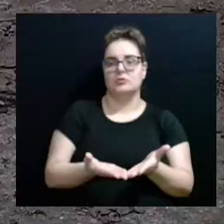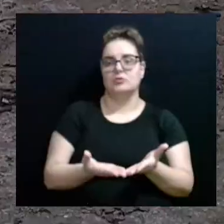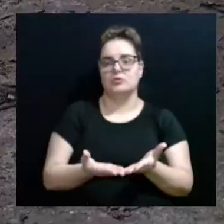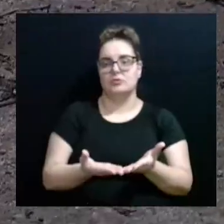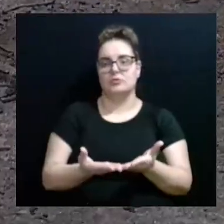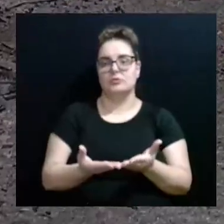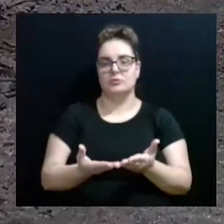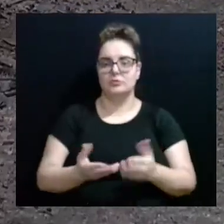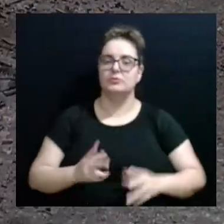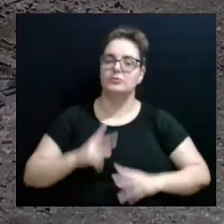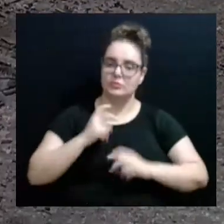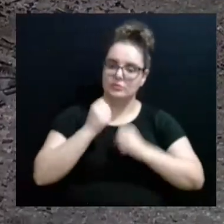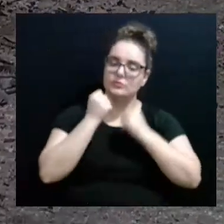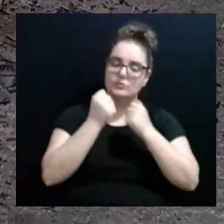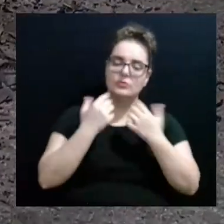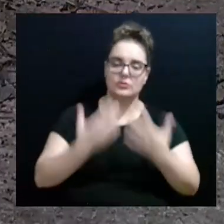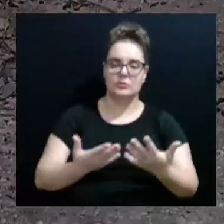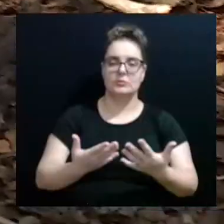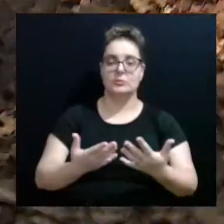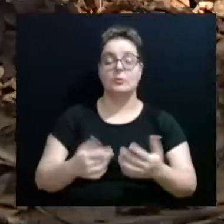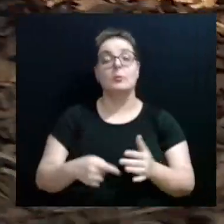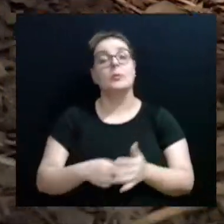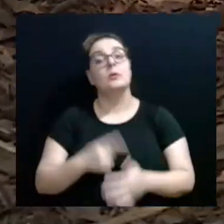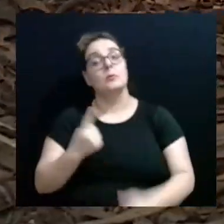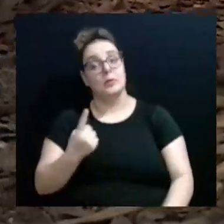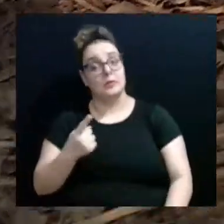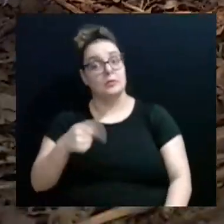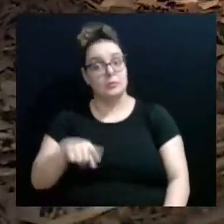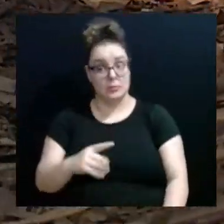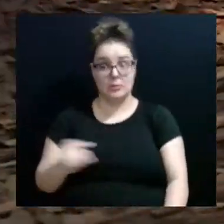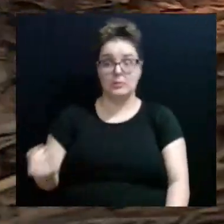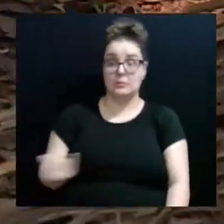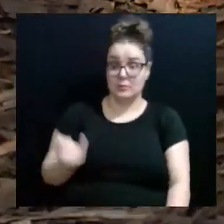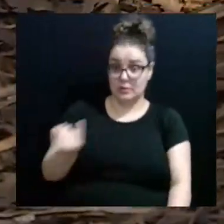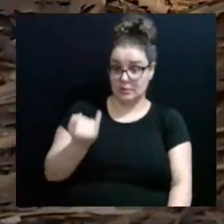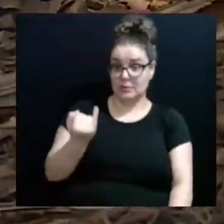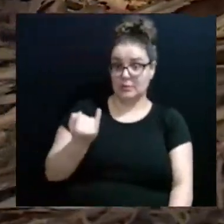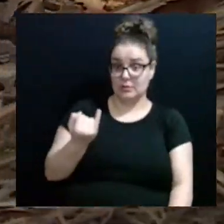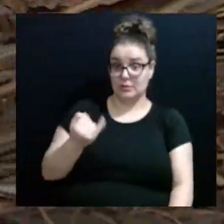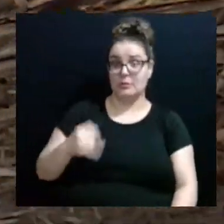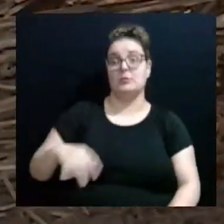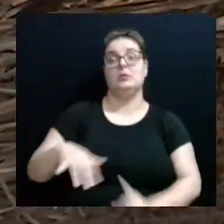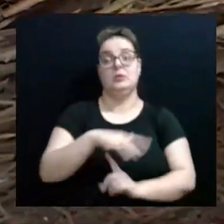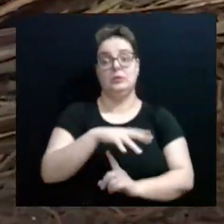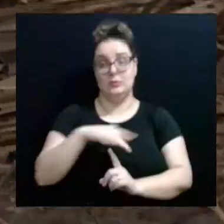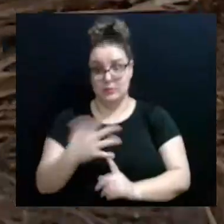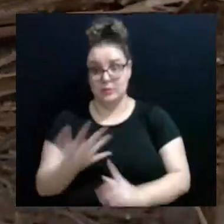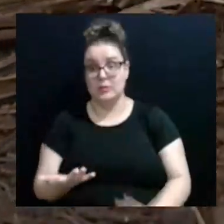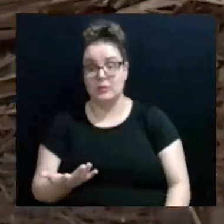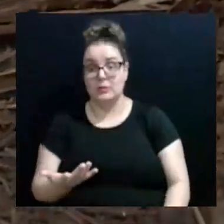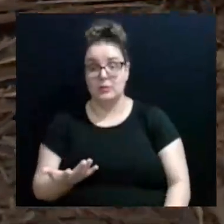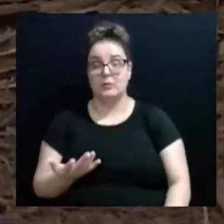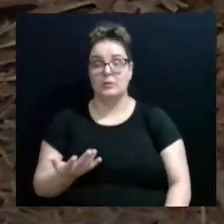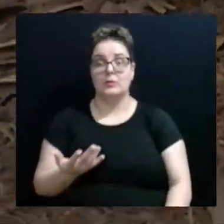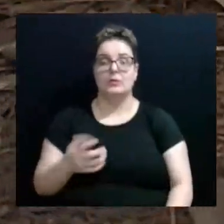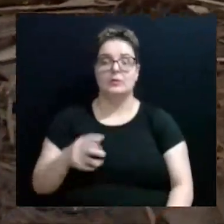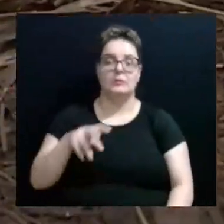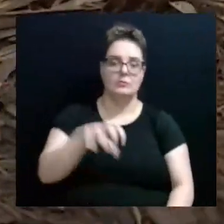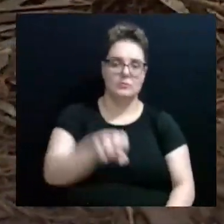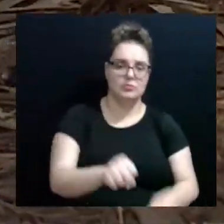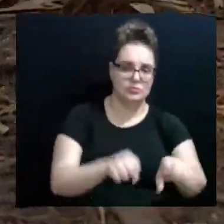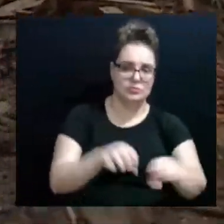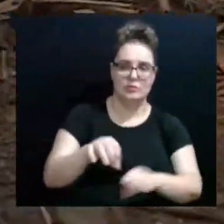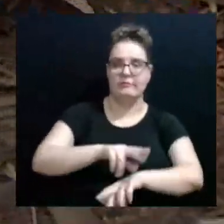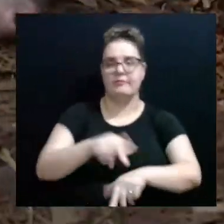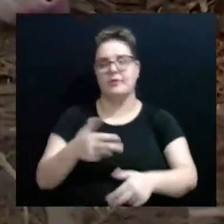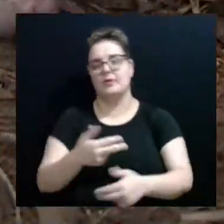animais. Primeiro, eles são muito importantes para o meio ambiente. Então, assim, eles predam uma série de animais, eles são presas